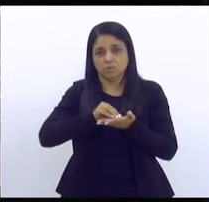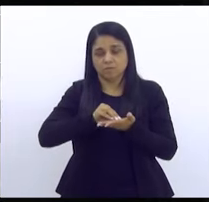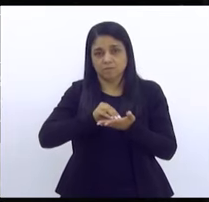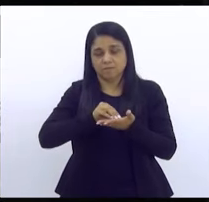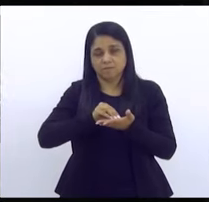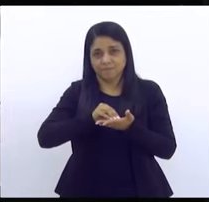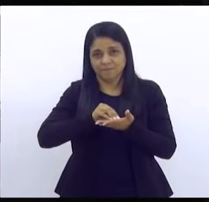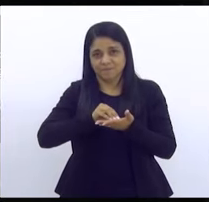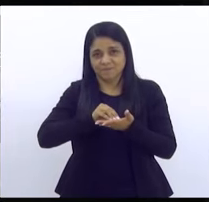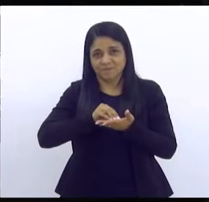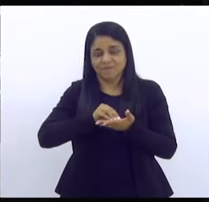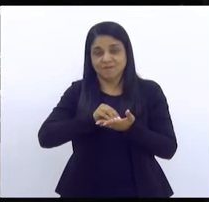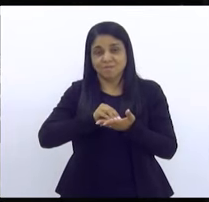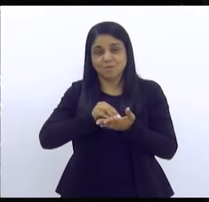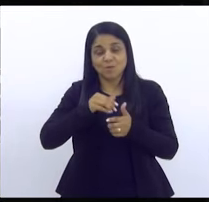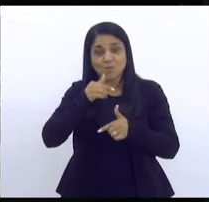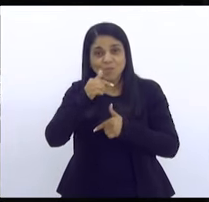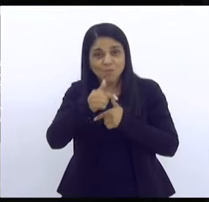o serviço